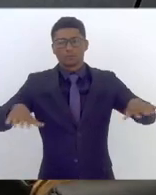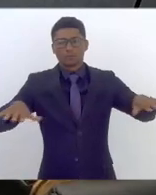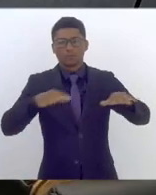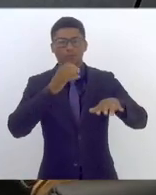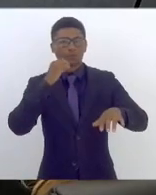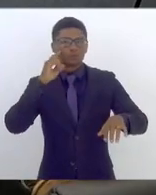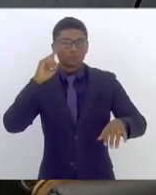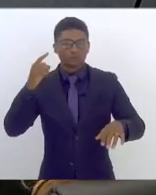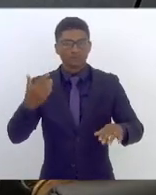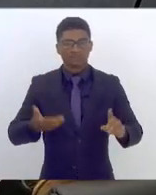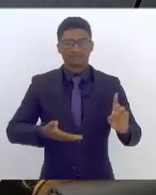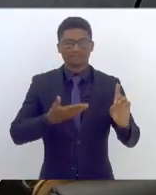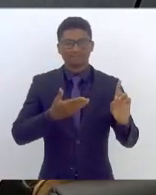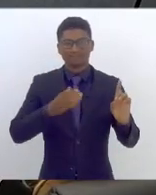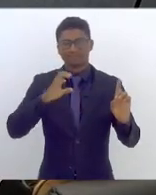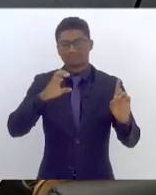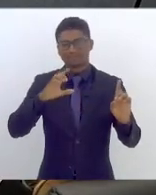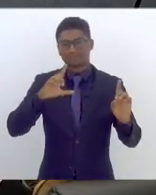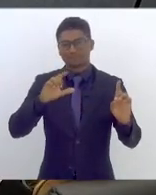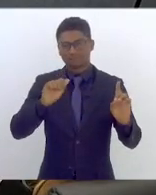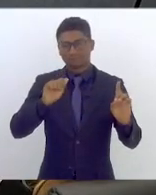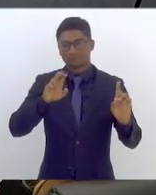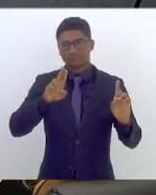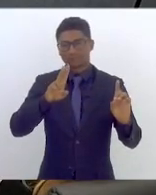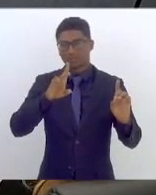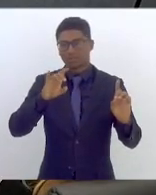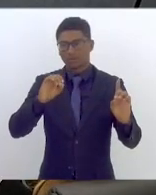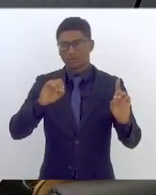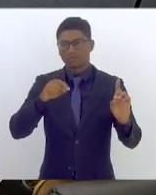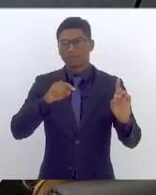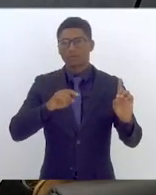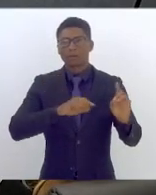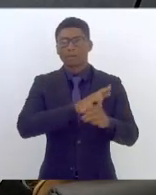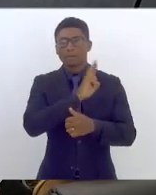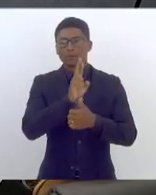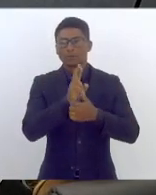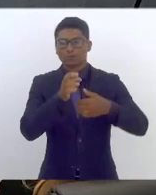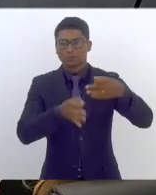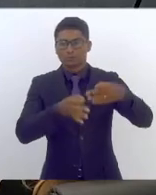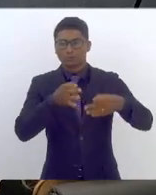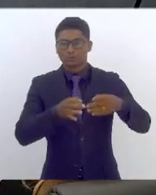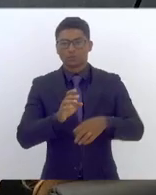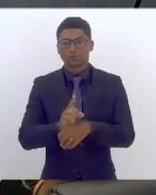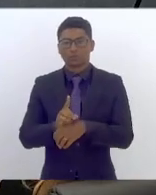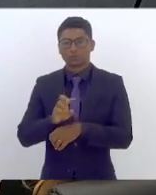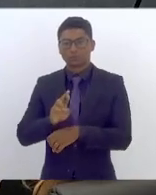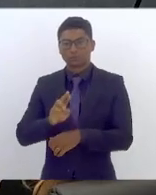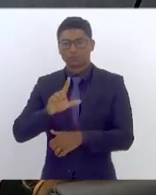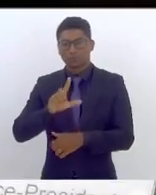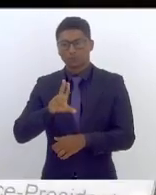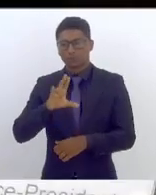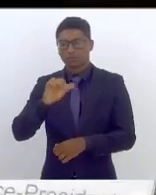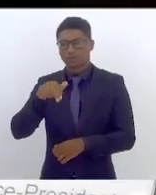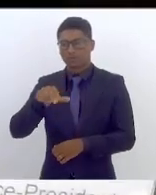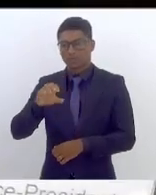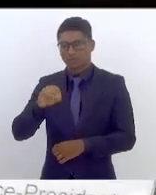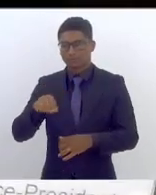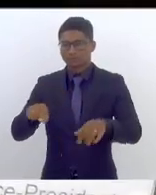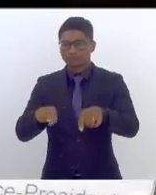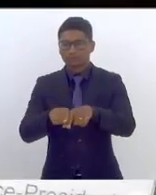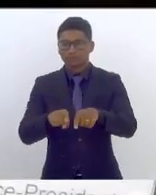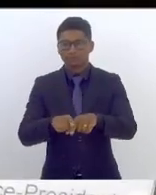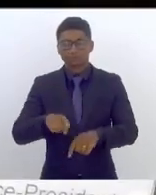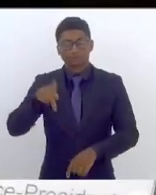homenageado Cláudio Henrique nosso Procurador Geral de Justiça doutor Luciano Matos nosso presidente da